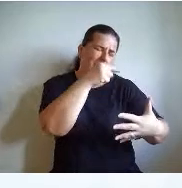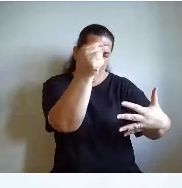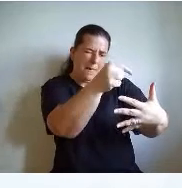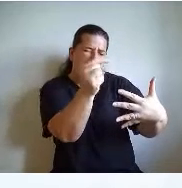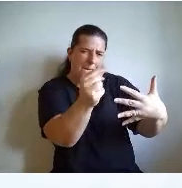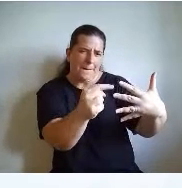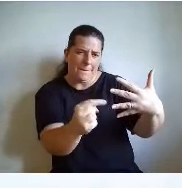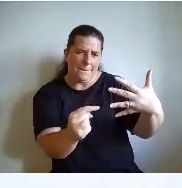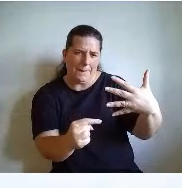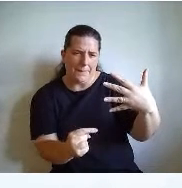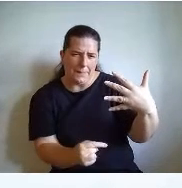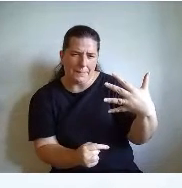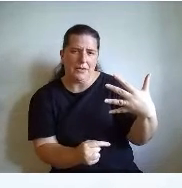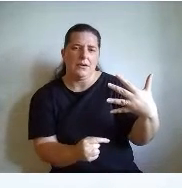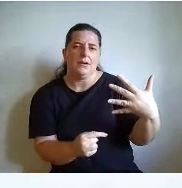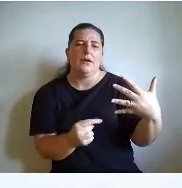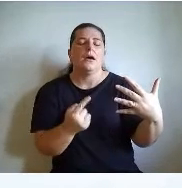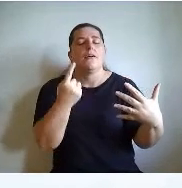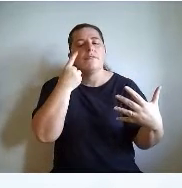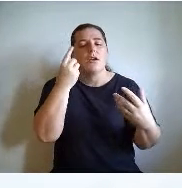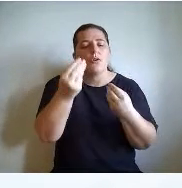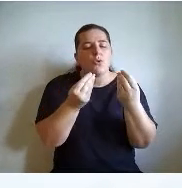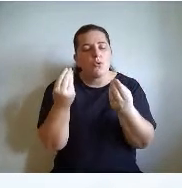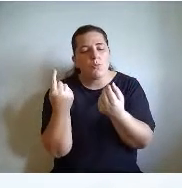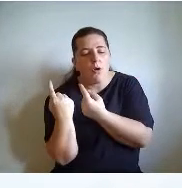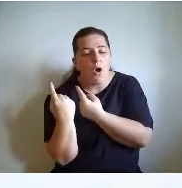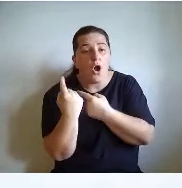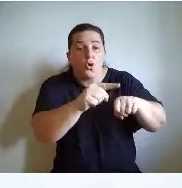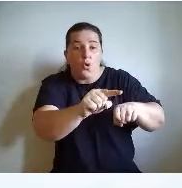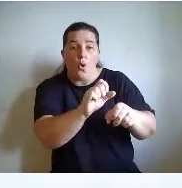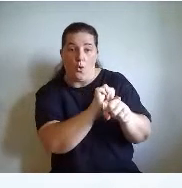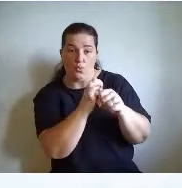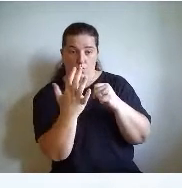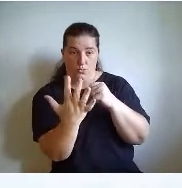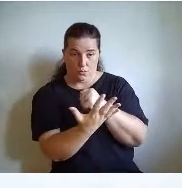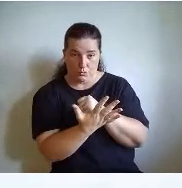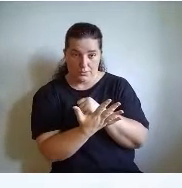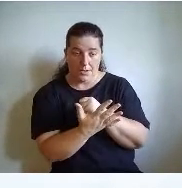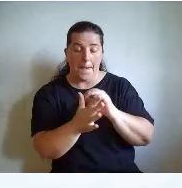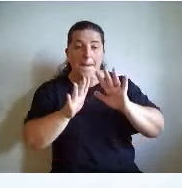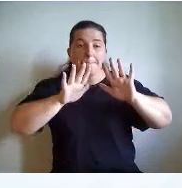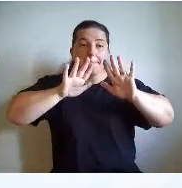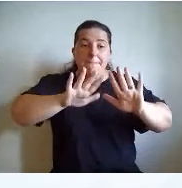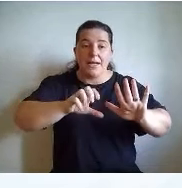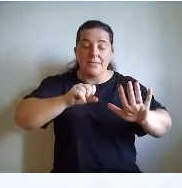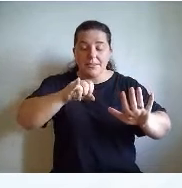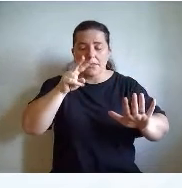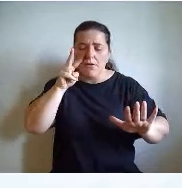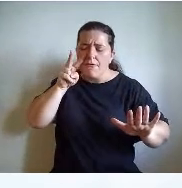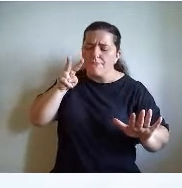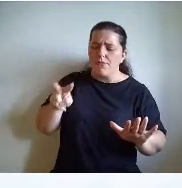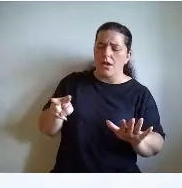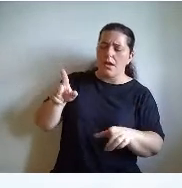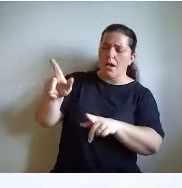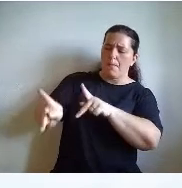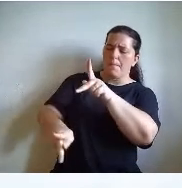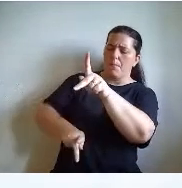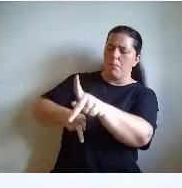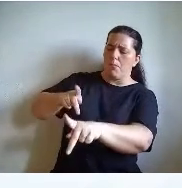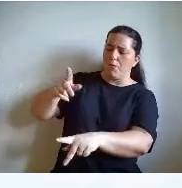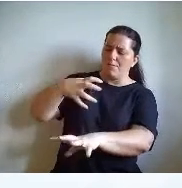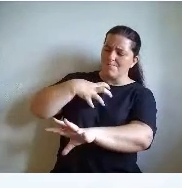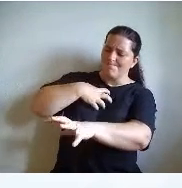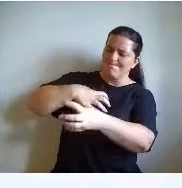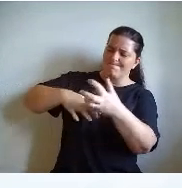que envolvem você fazer esse enfrentamento. Mas se você não fizer primeiro o olhar empático, aquele que é do